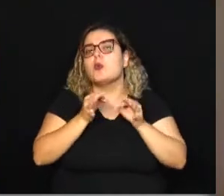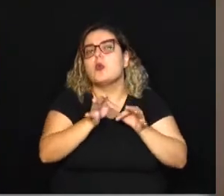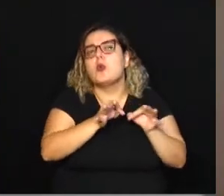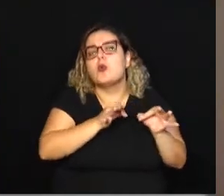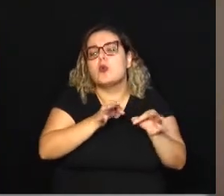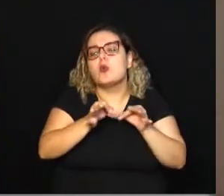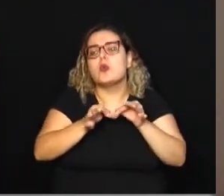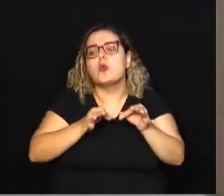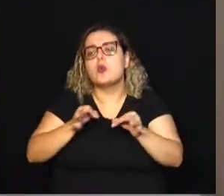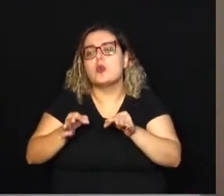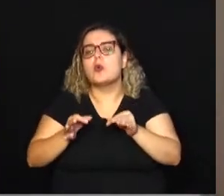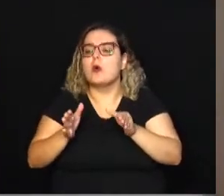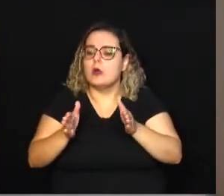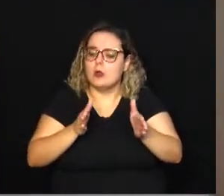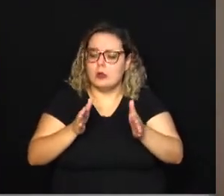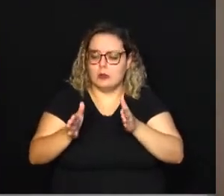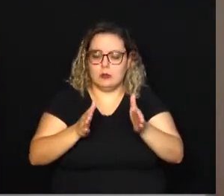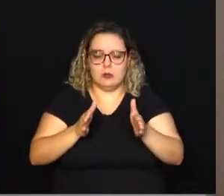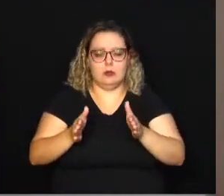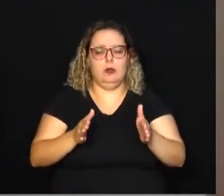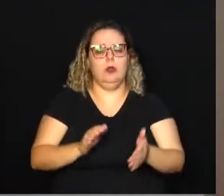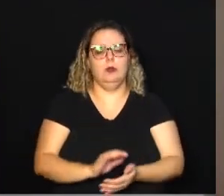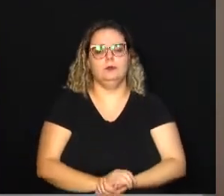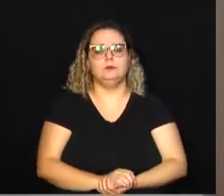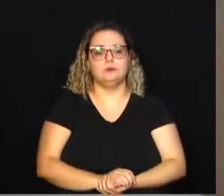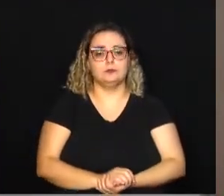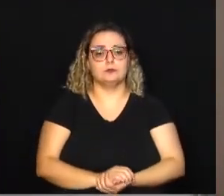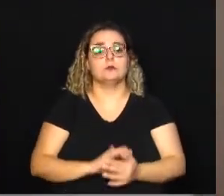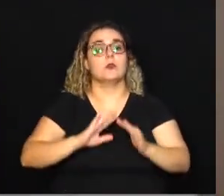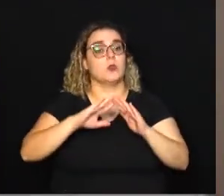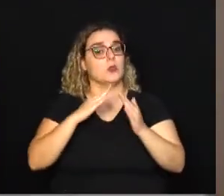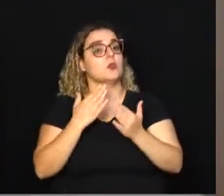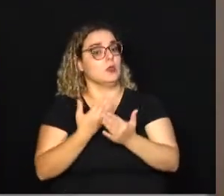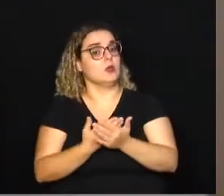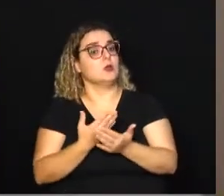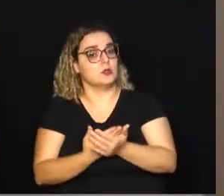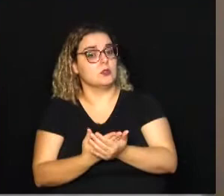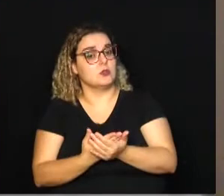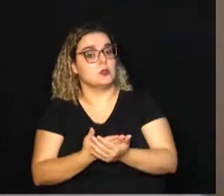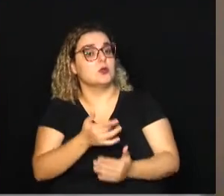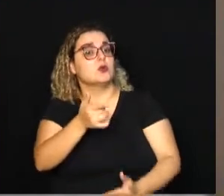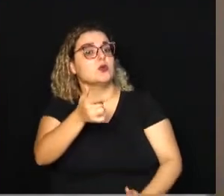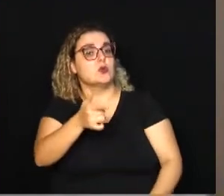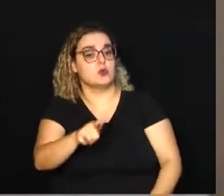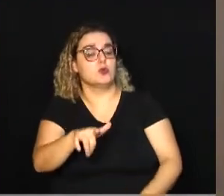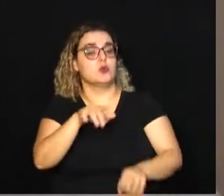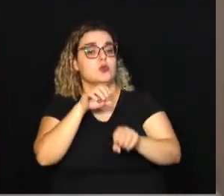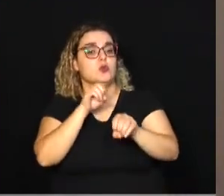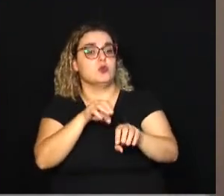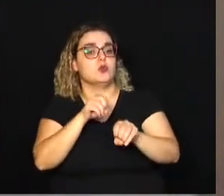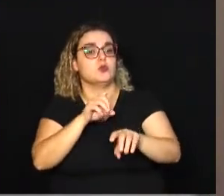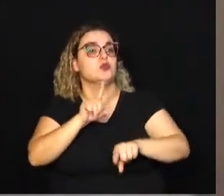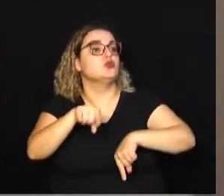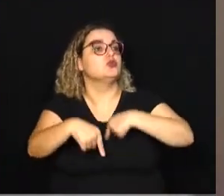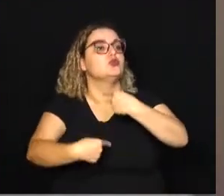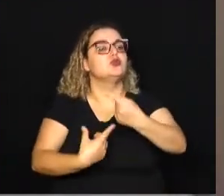organizado esse período para que a escola pudesse continuar ensinando, mas de um outro jeito. A